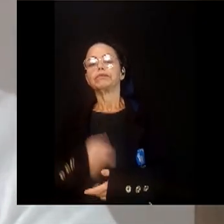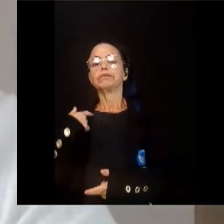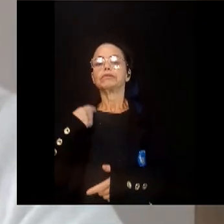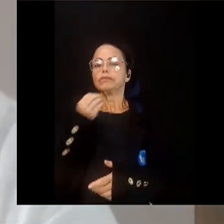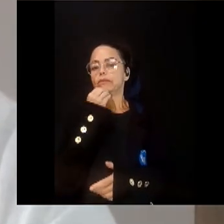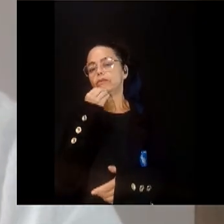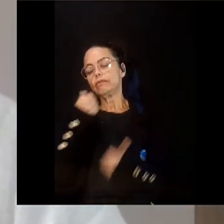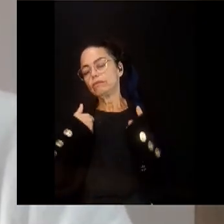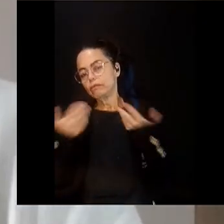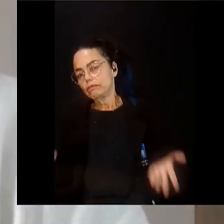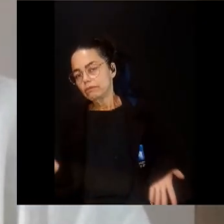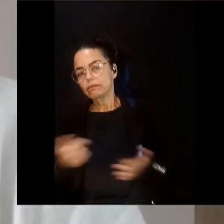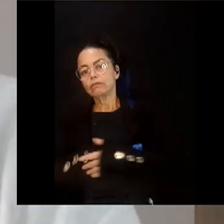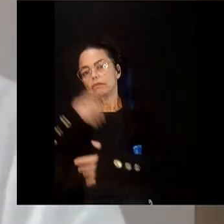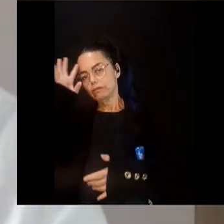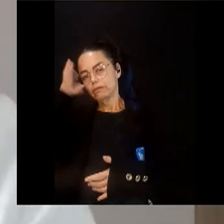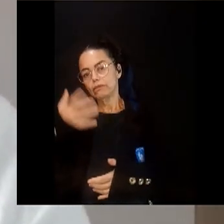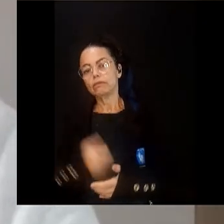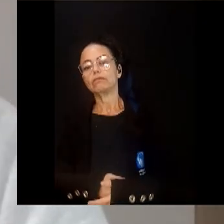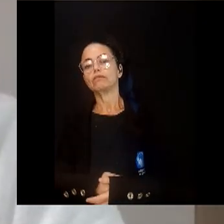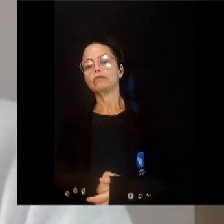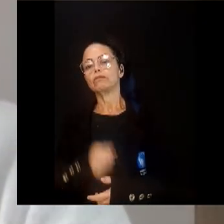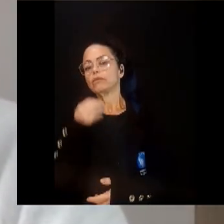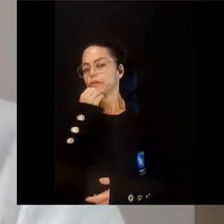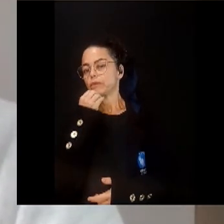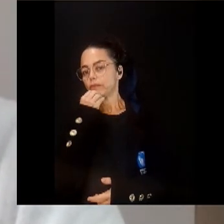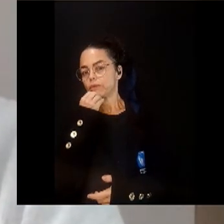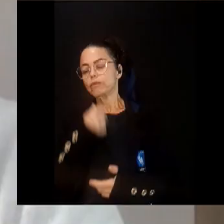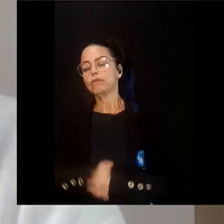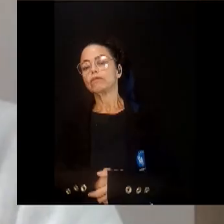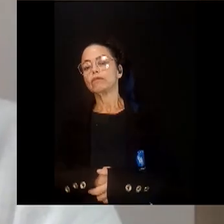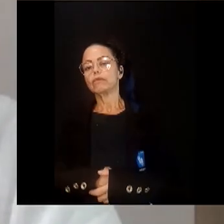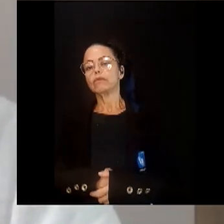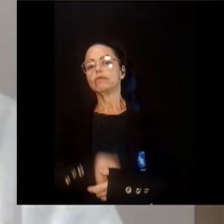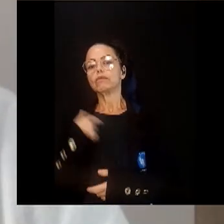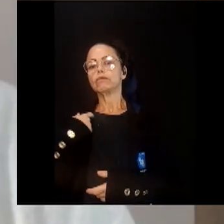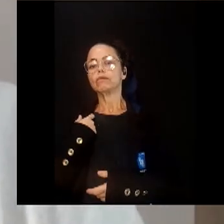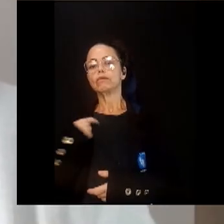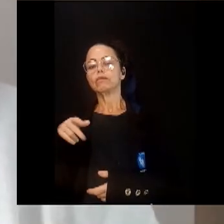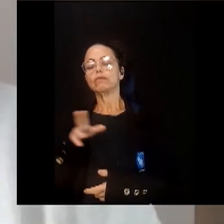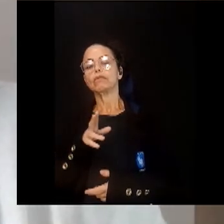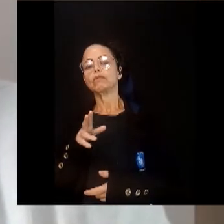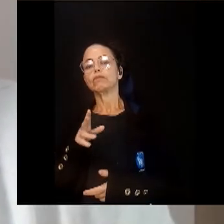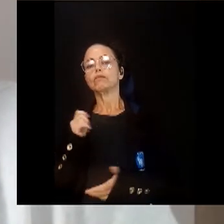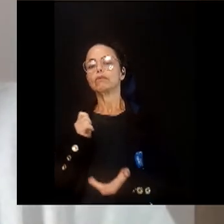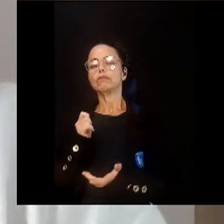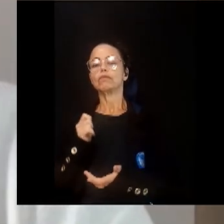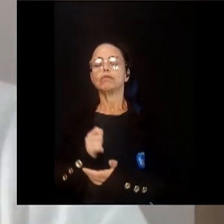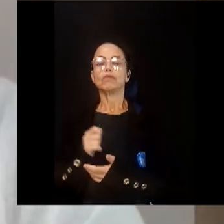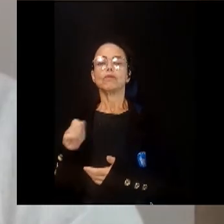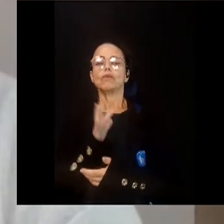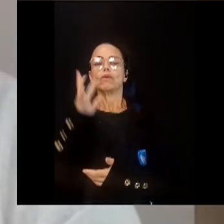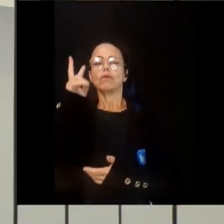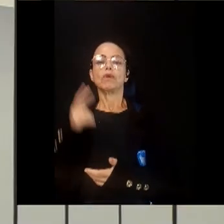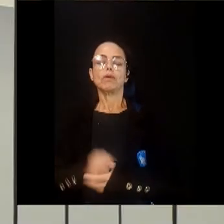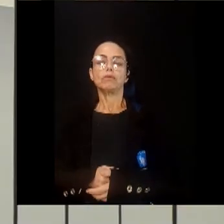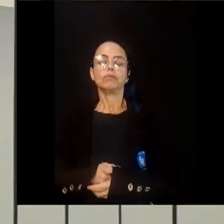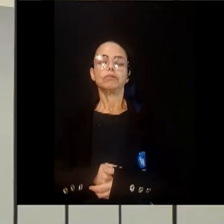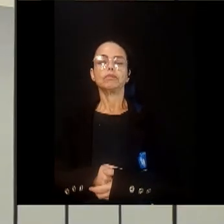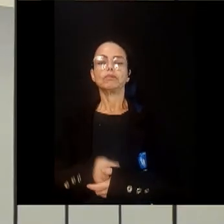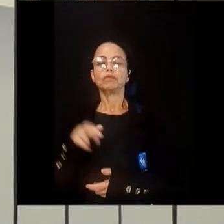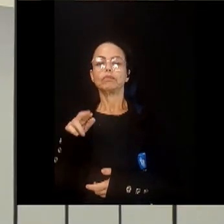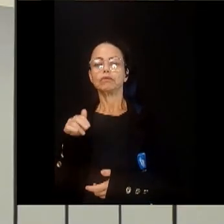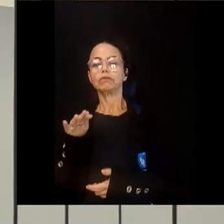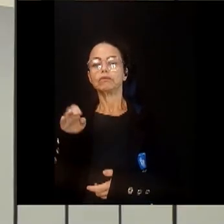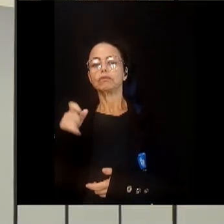tomando decisão. Então, é mais uma oportunidade do que um custo propriamente dito. Ô, Rafael, na sua resposta você falou,